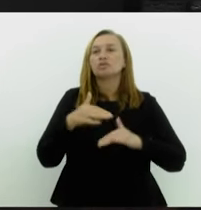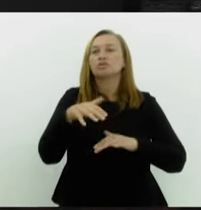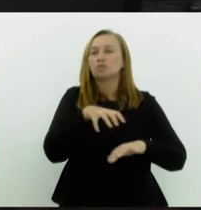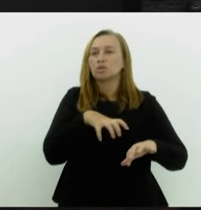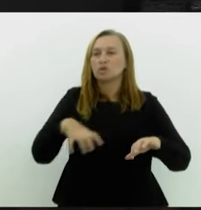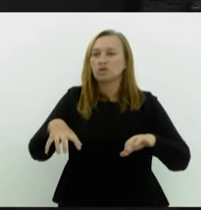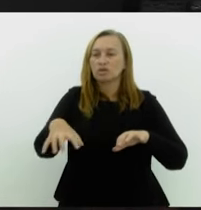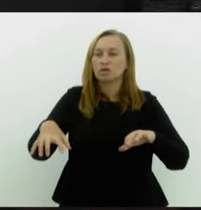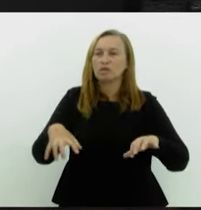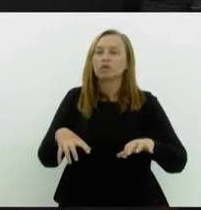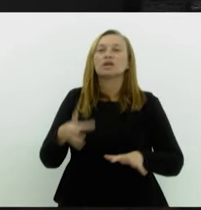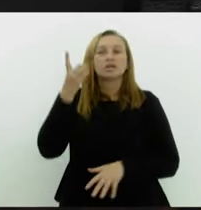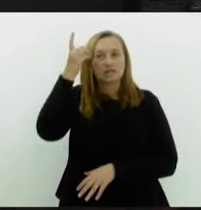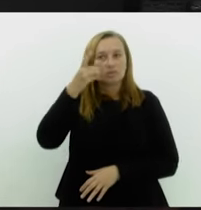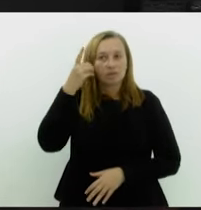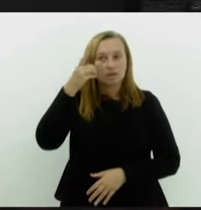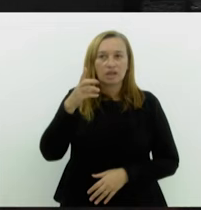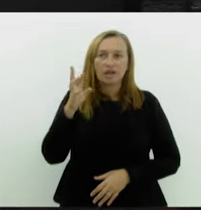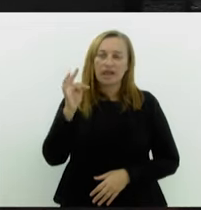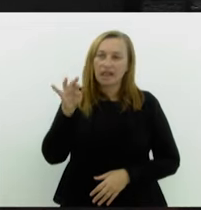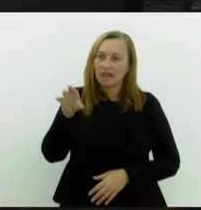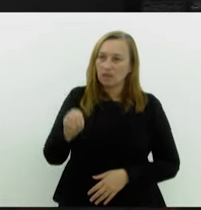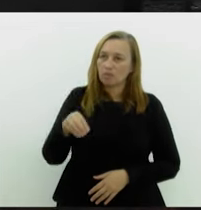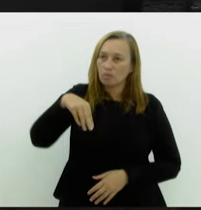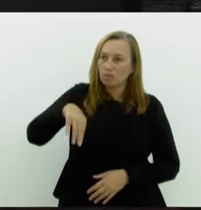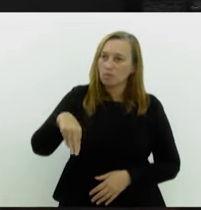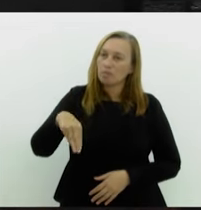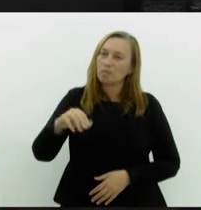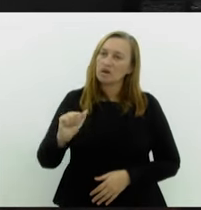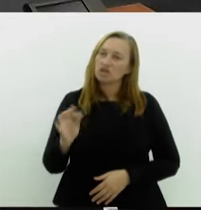Regional, deputado Renato Machado.